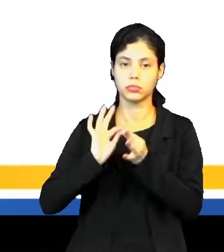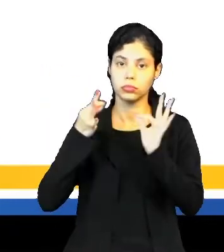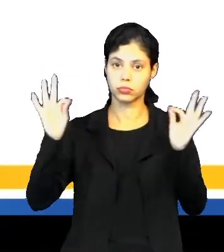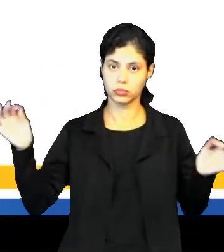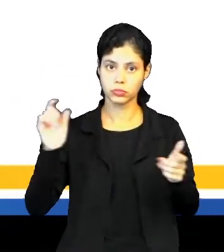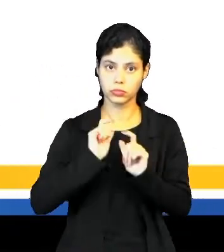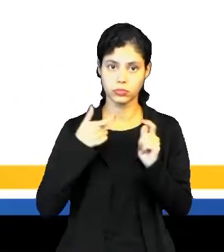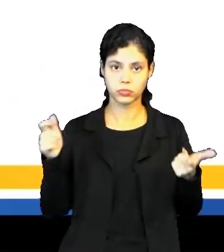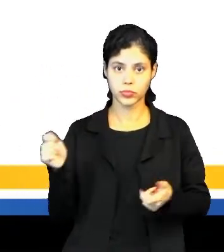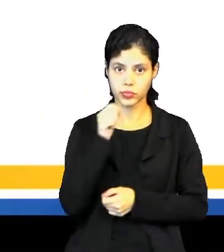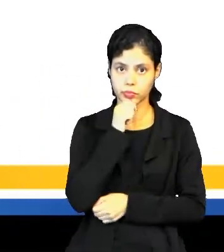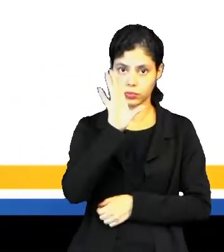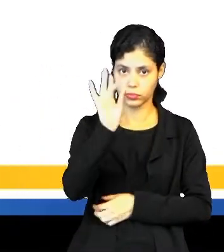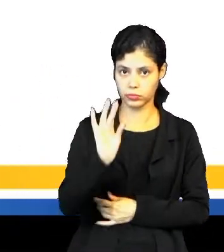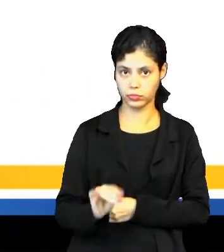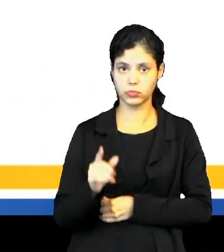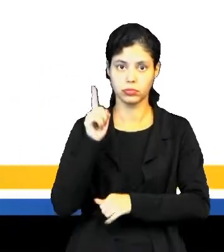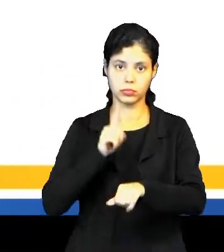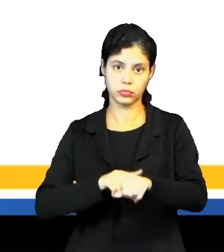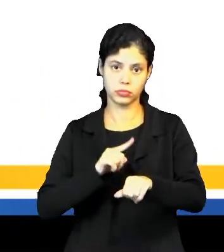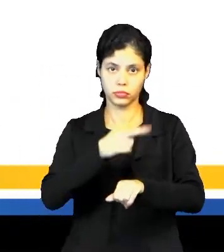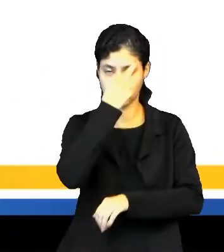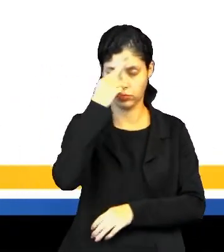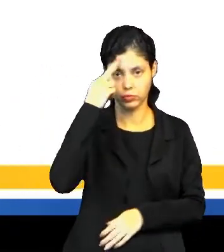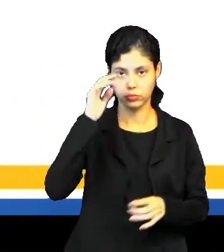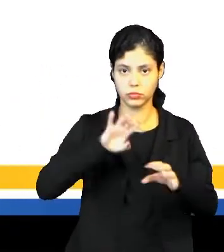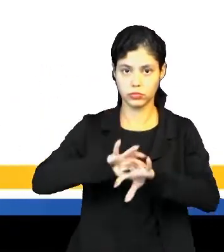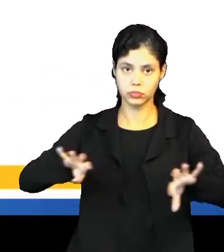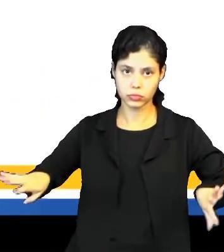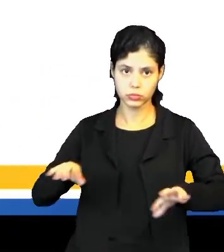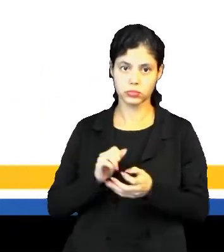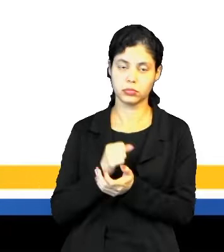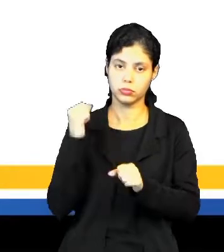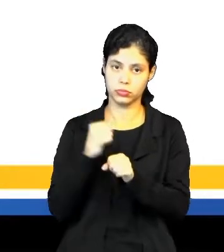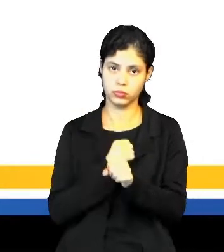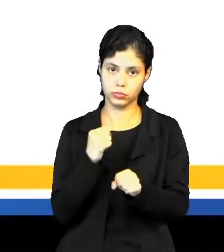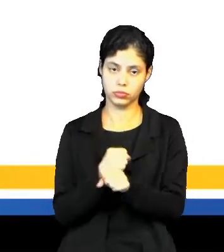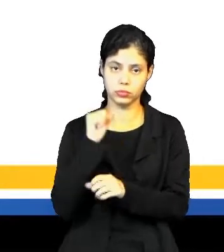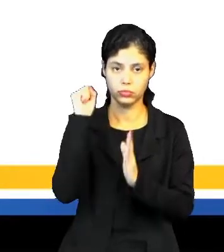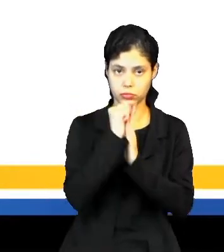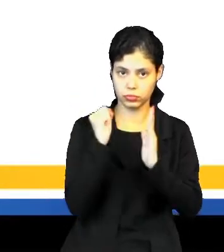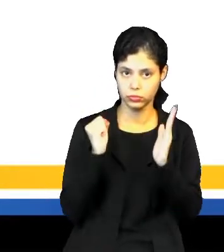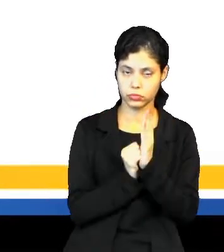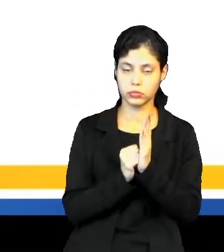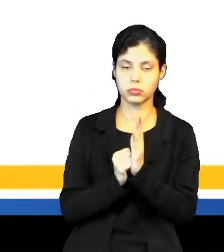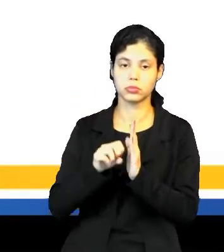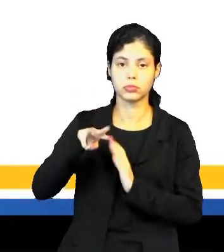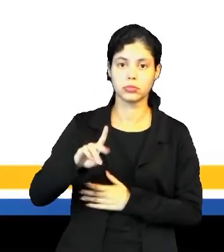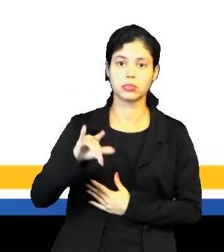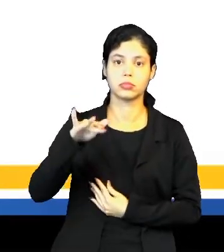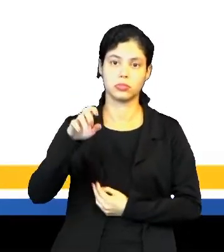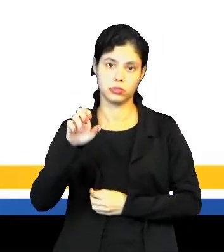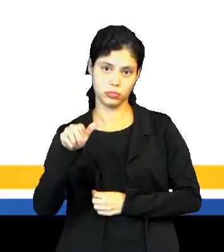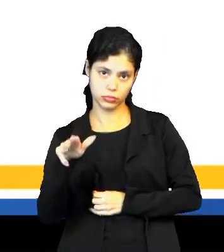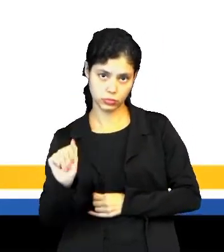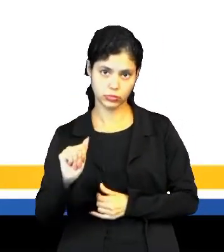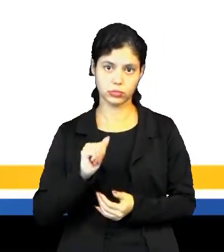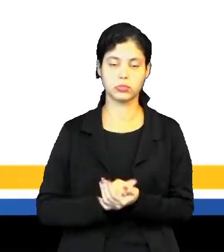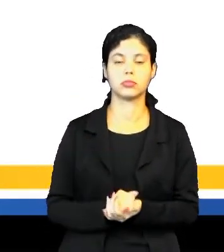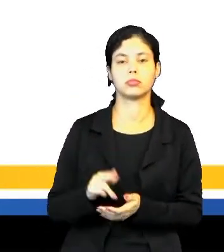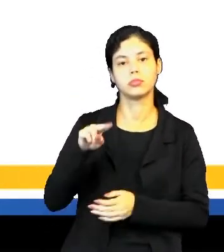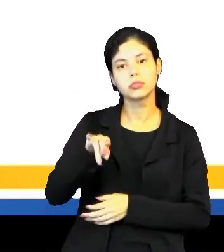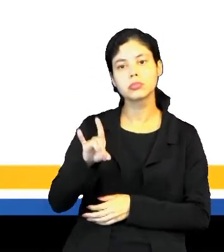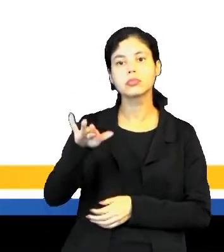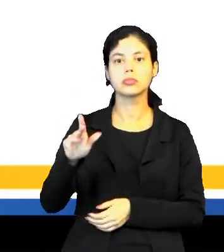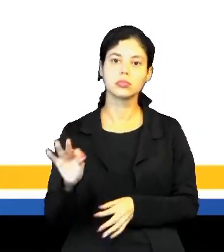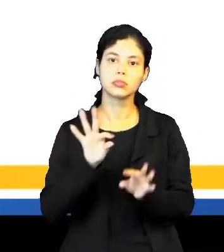extenso, a contagem do tempo na história é separada por anos, séculos e milênios, ou seja, aquelas unidades